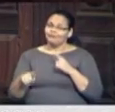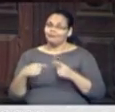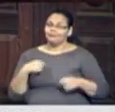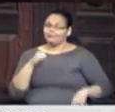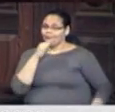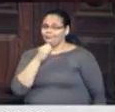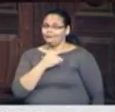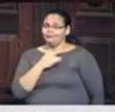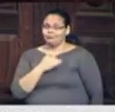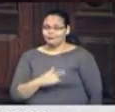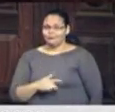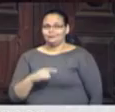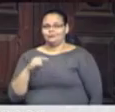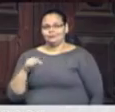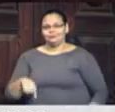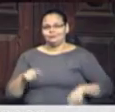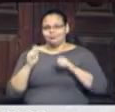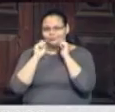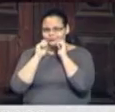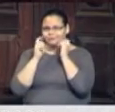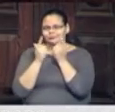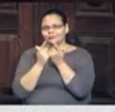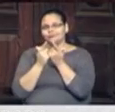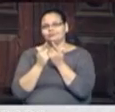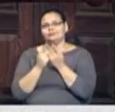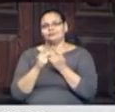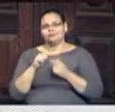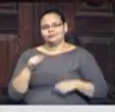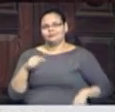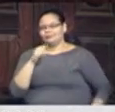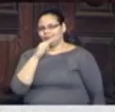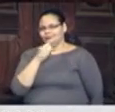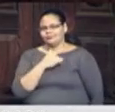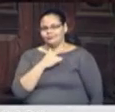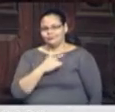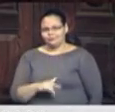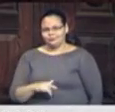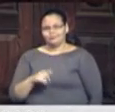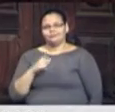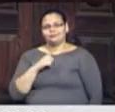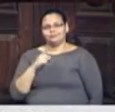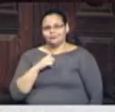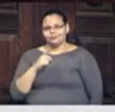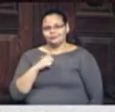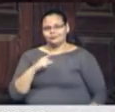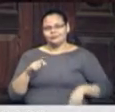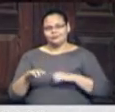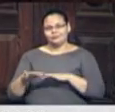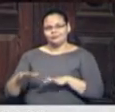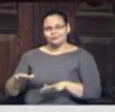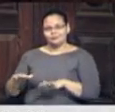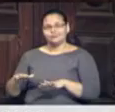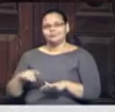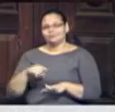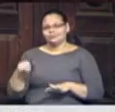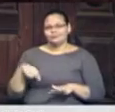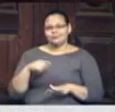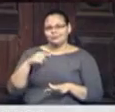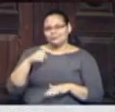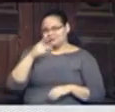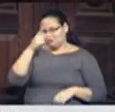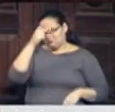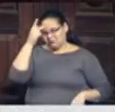lamentável que a casa que é do povo, é lamentável que uma audiência pública as